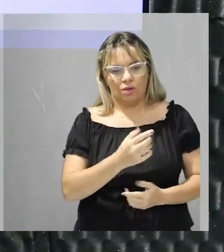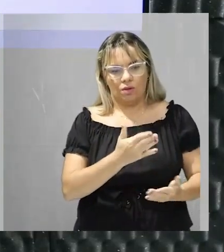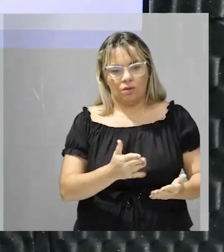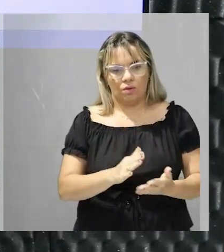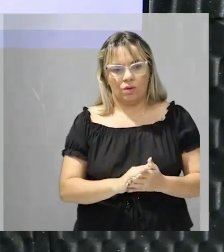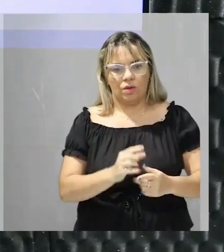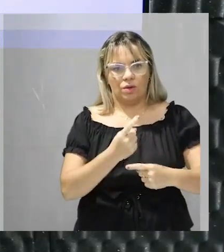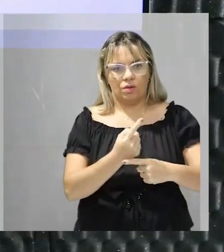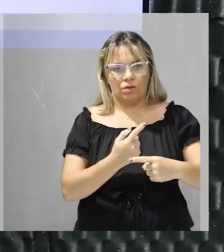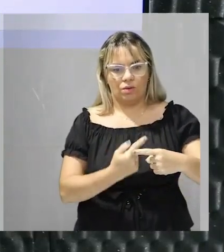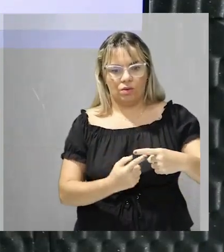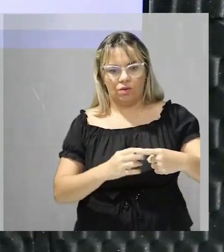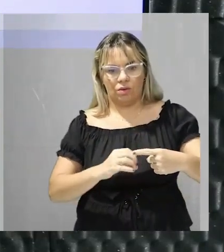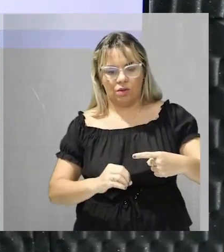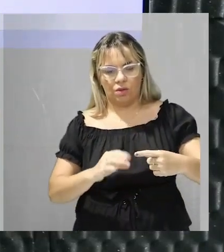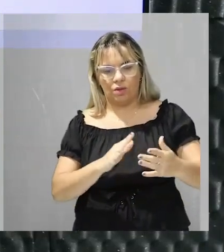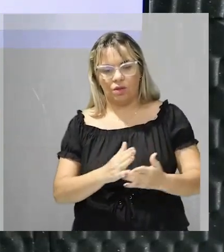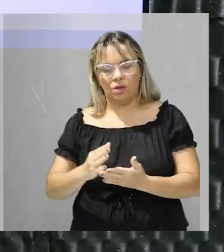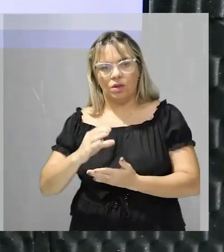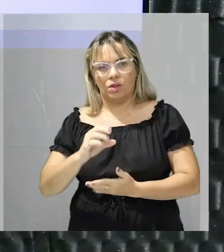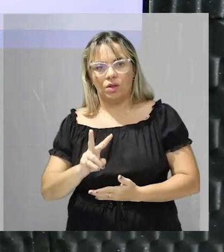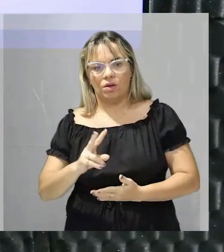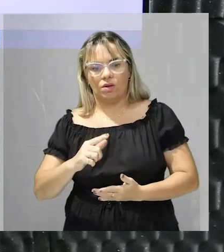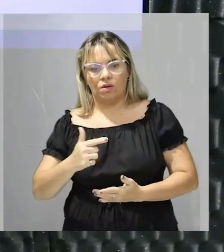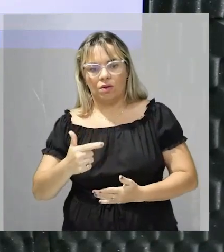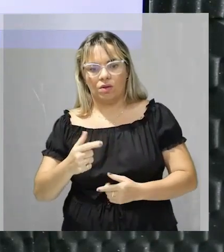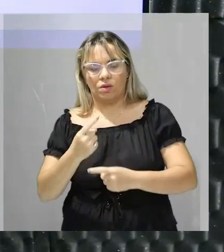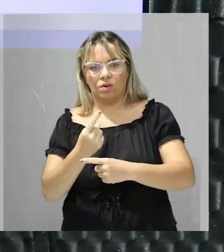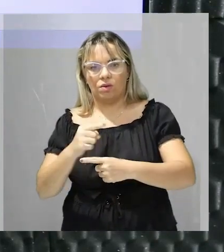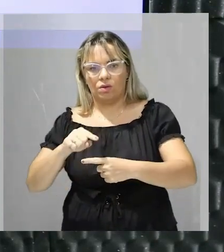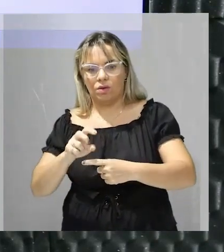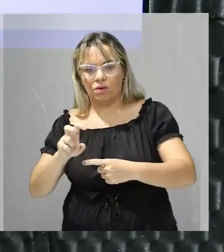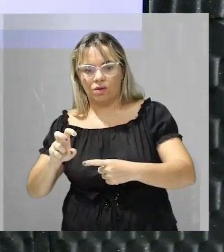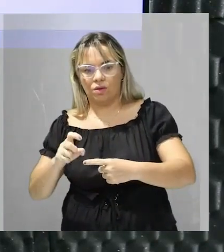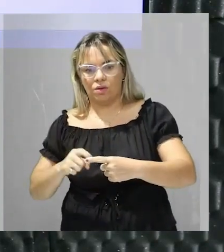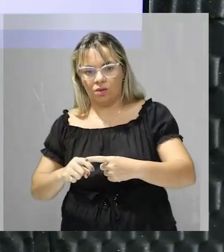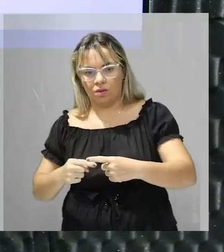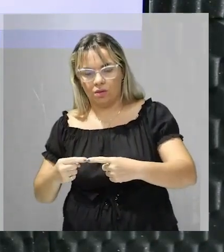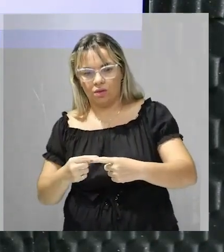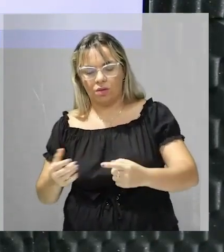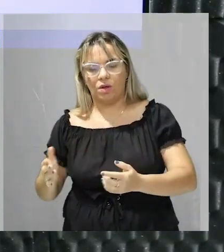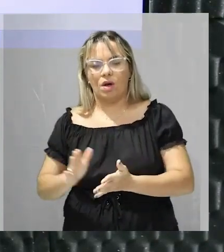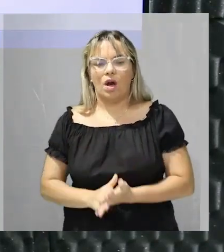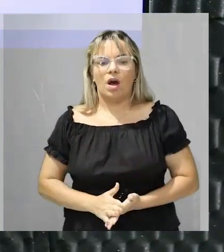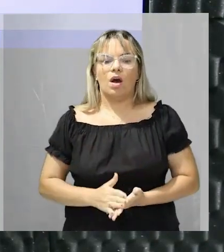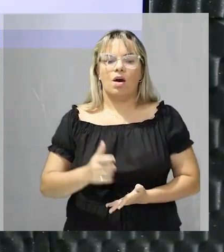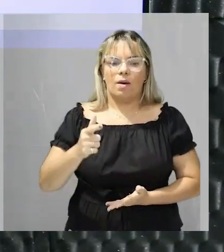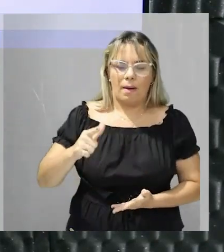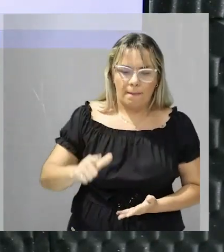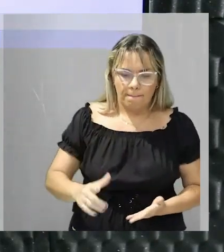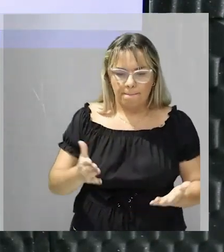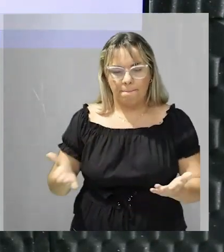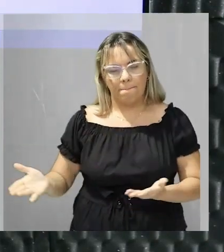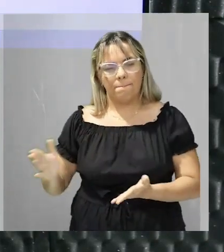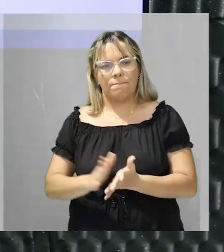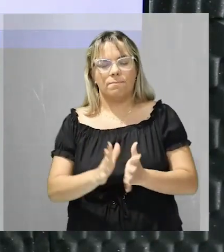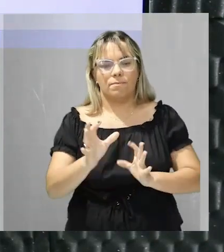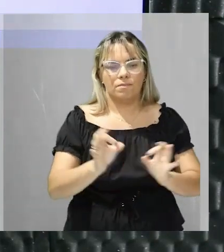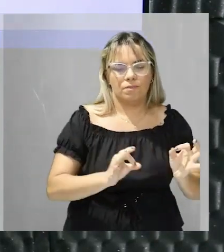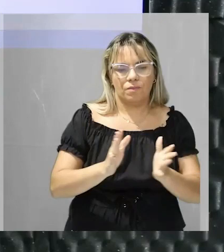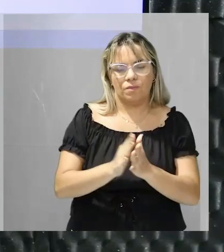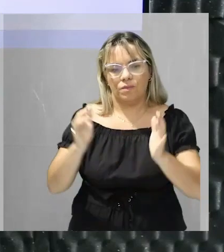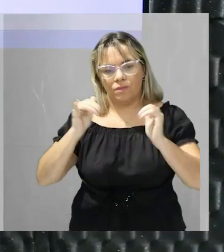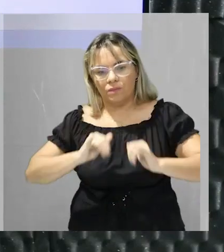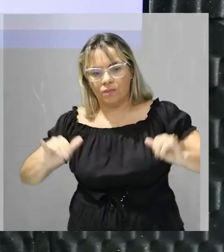dessas aqui novamente nós vamos montar né substituindo as informações que foram passadas para nós no enunciado Então